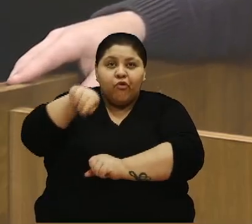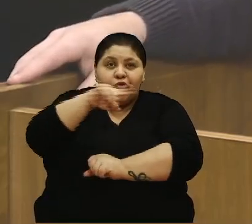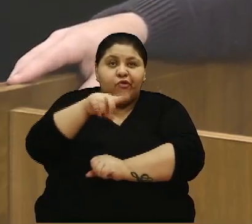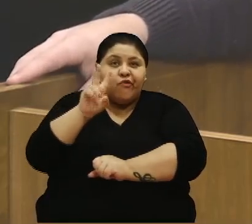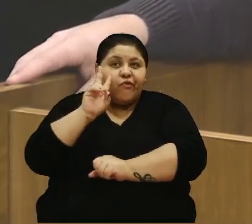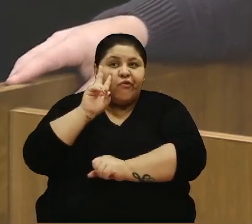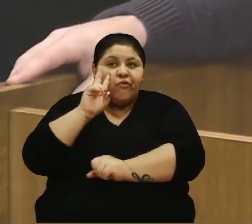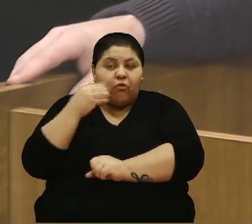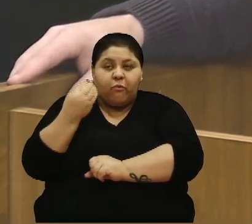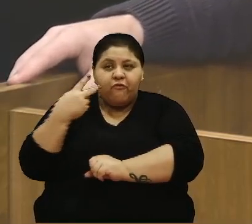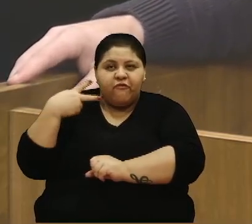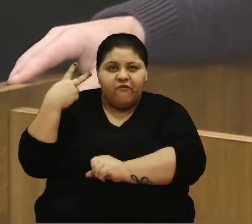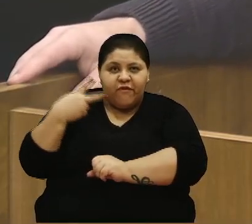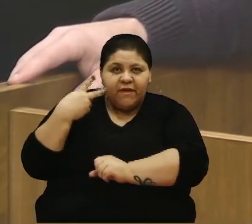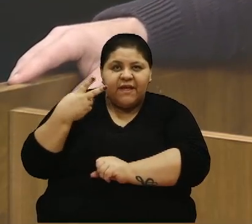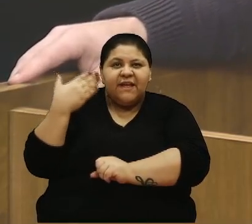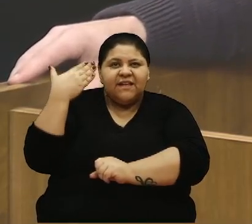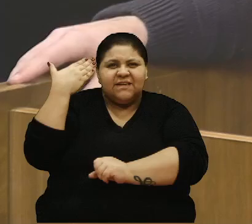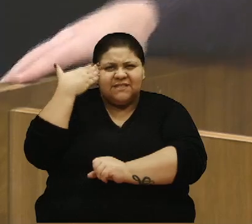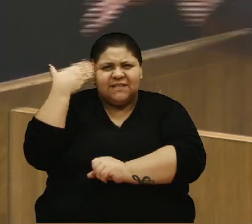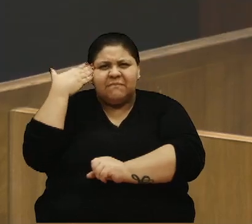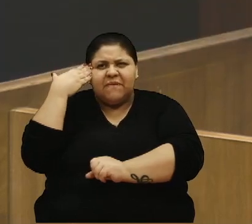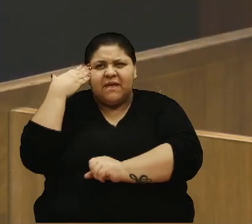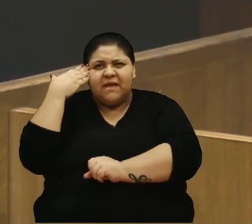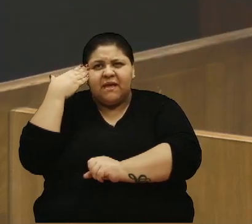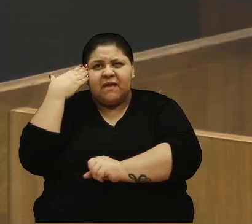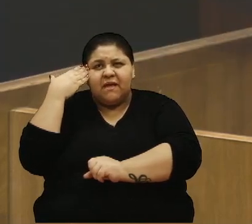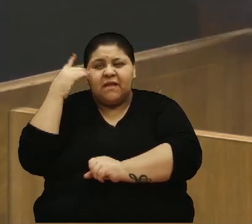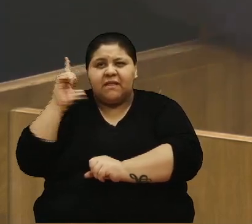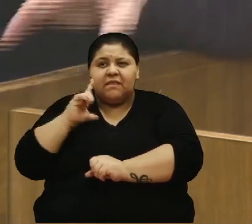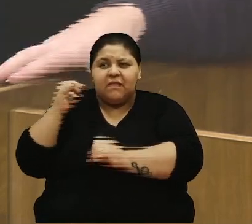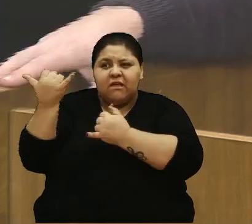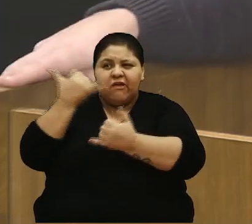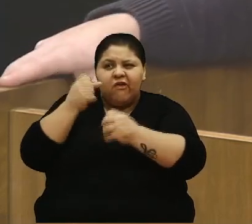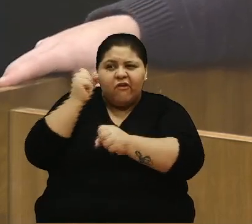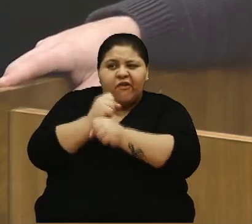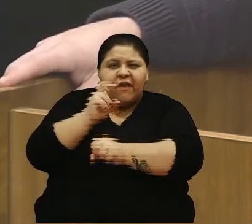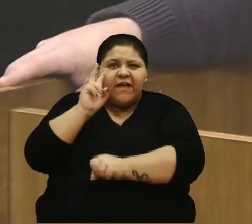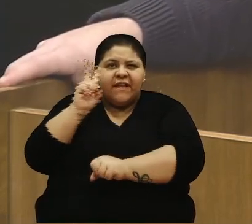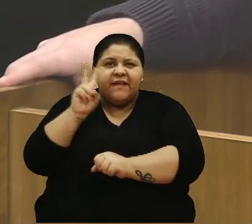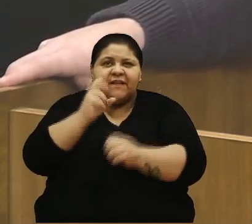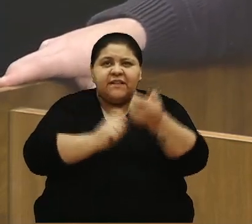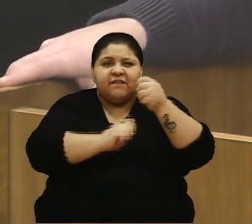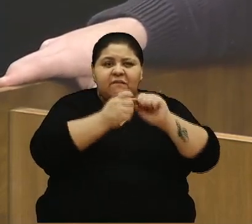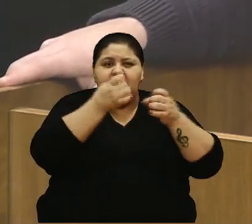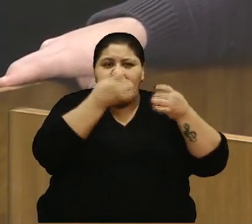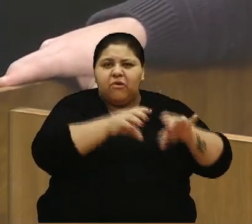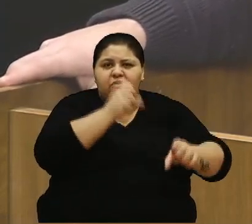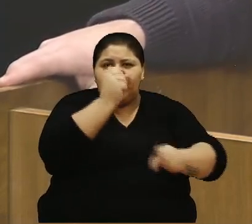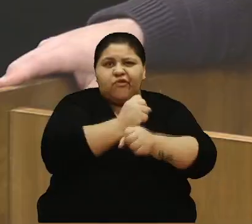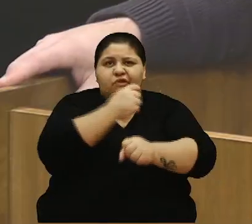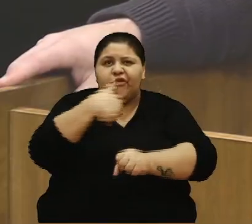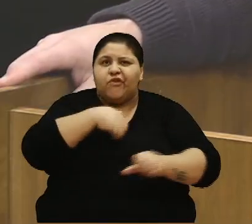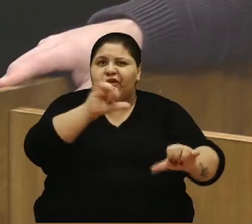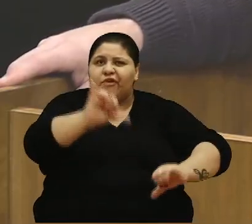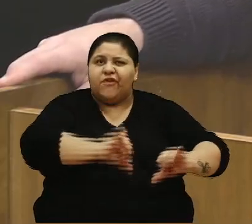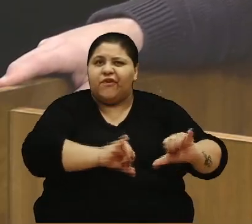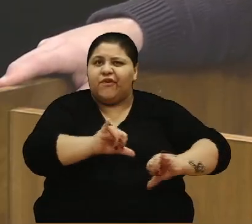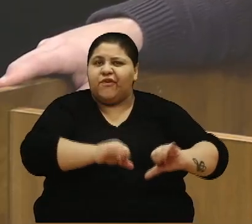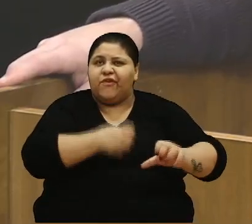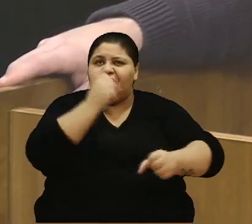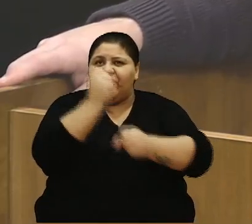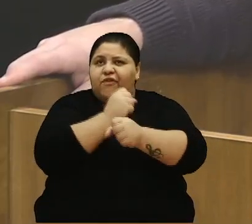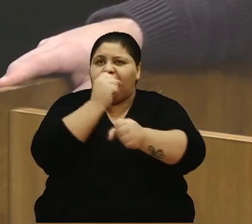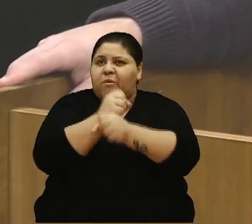como vereadores, a gente está atento nas obras, a gente vê tantas empresas abandonando obras. Eu sofri na pele lá a obra do